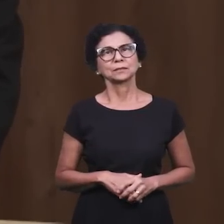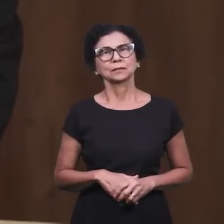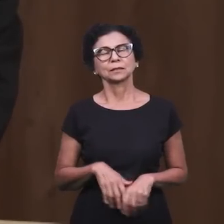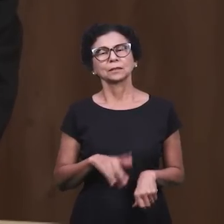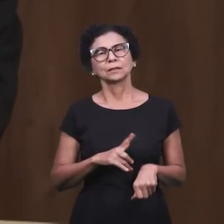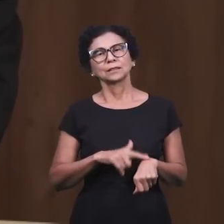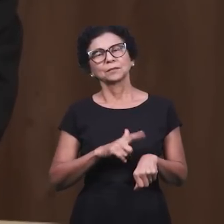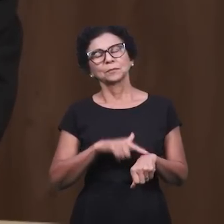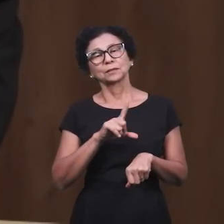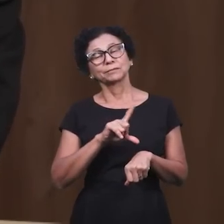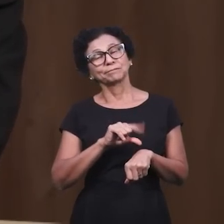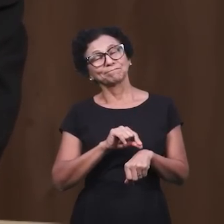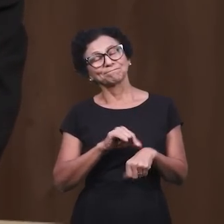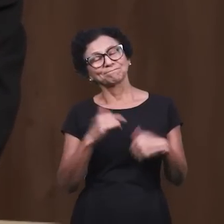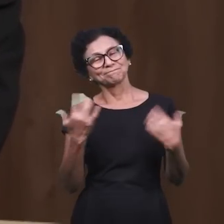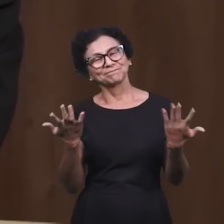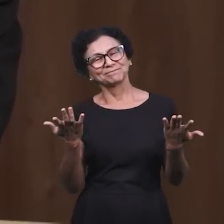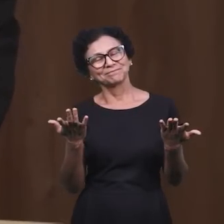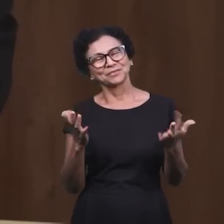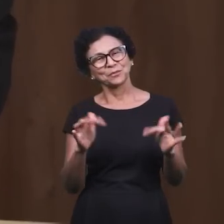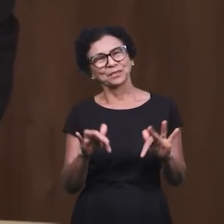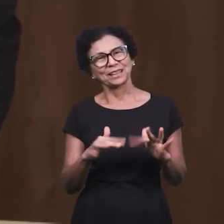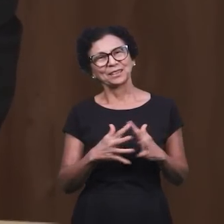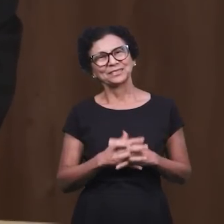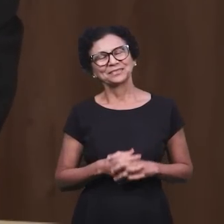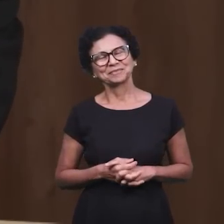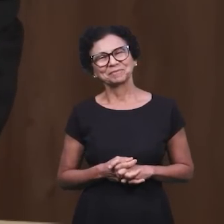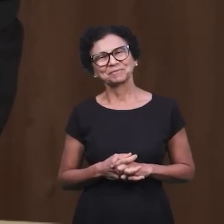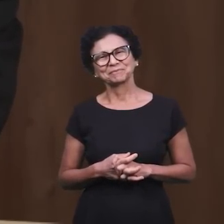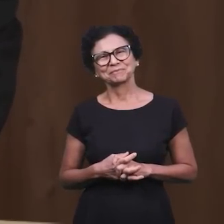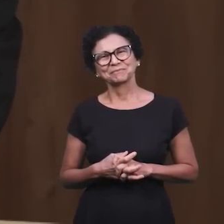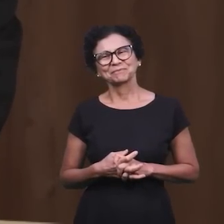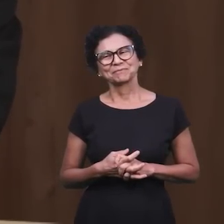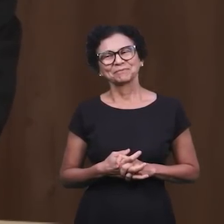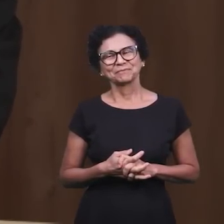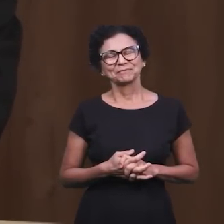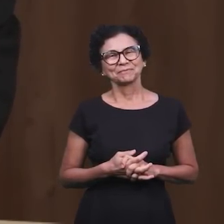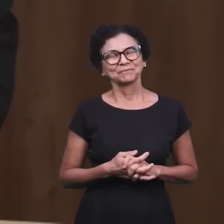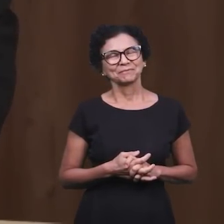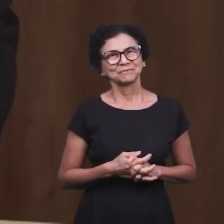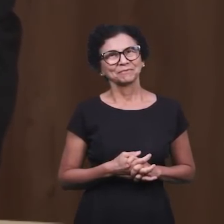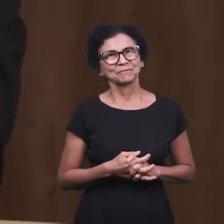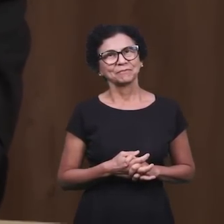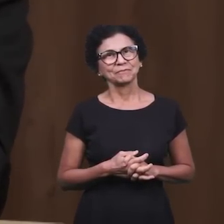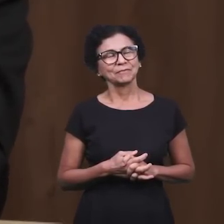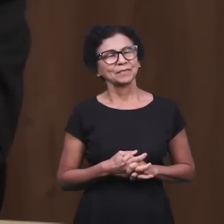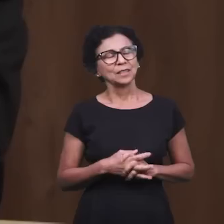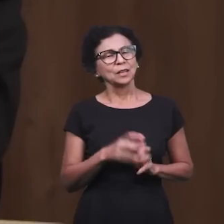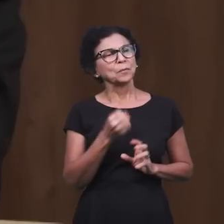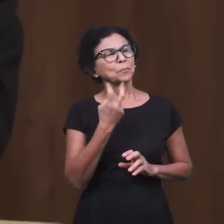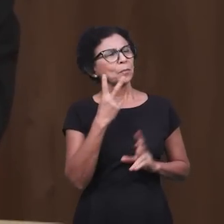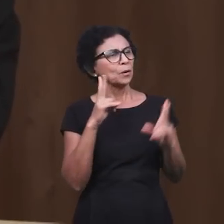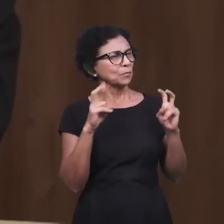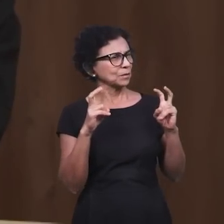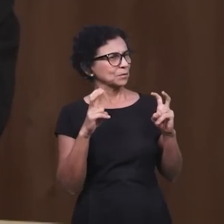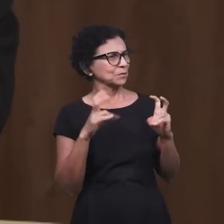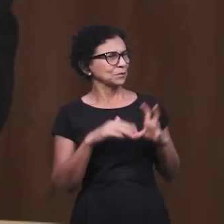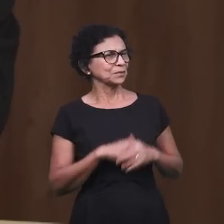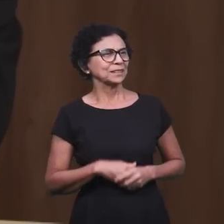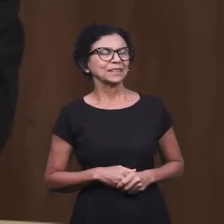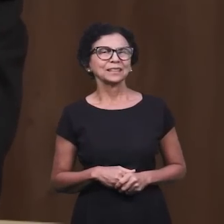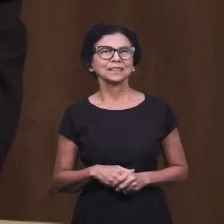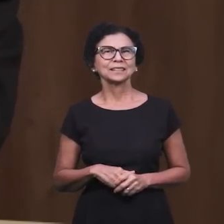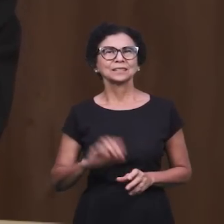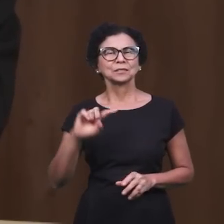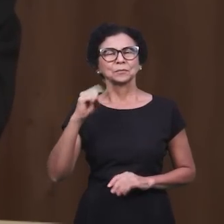tempo chegou, estamos aqui chegando ao fim do nosso tema hoje, e continuamos, o assunto rendeu, Glória a Deus.